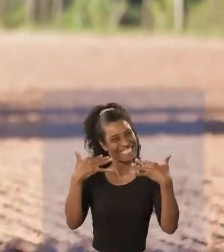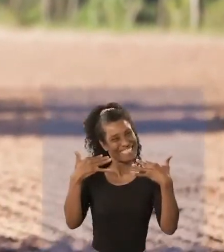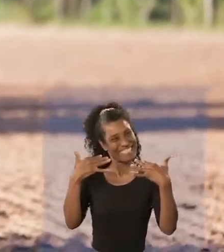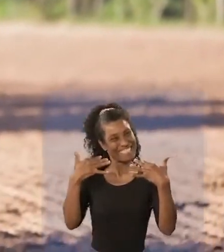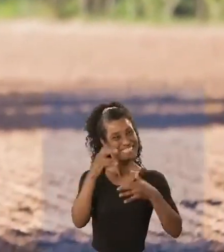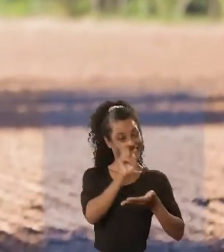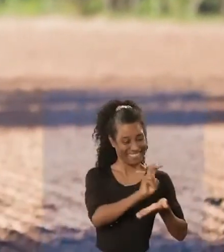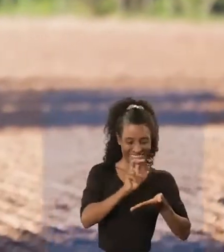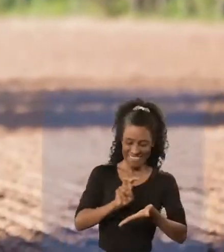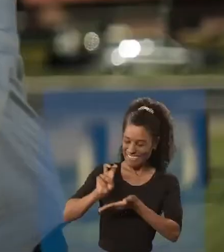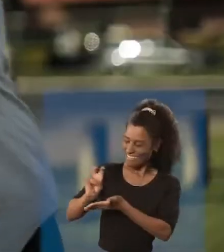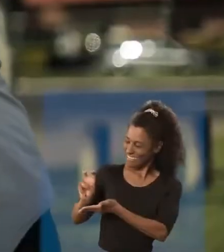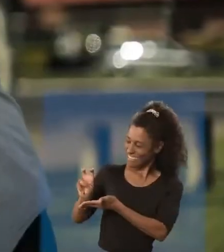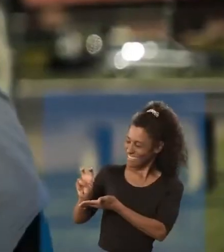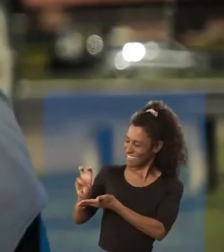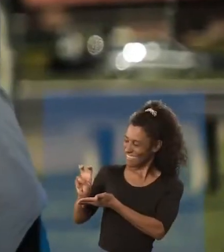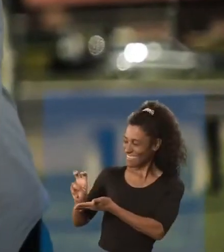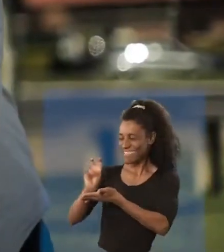555.